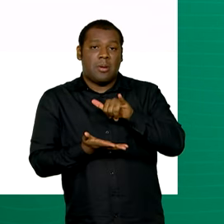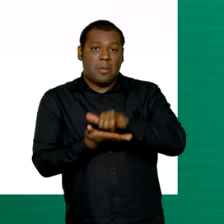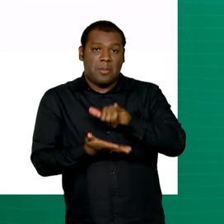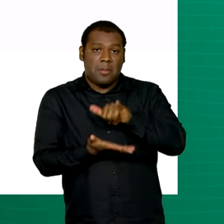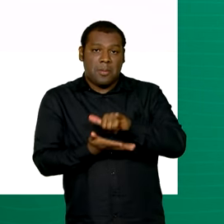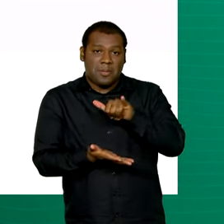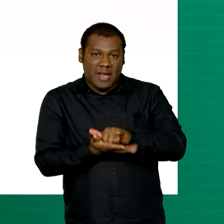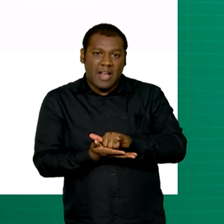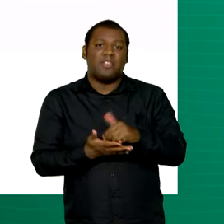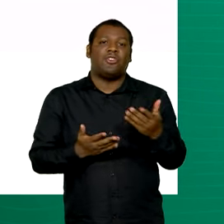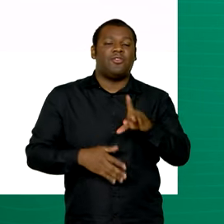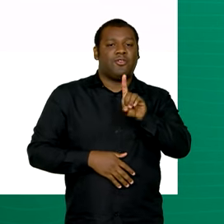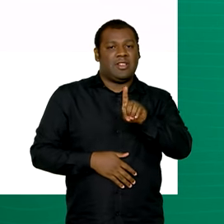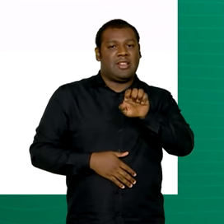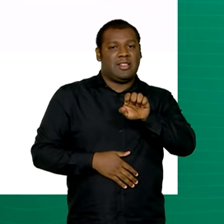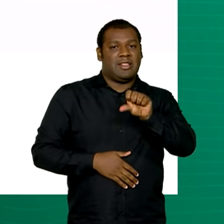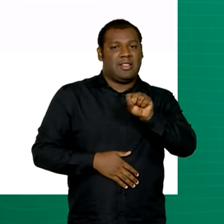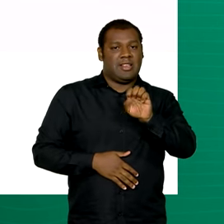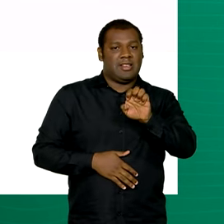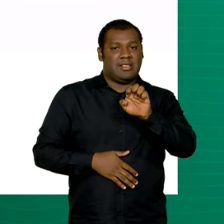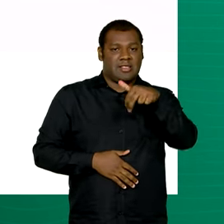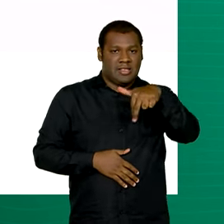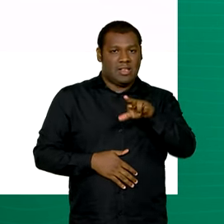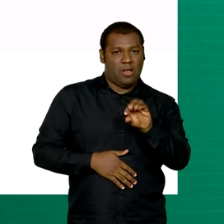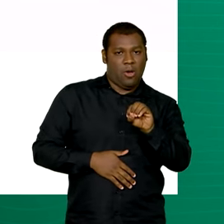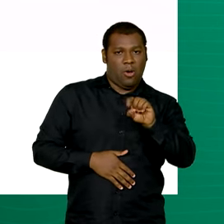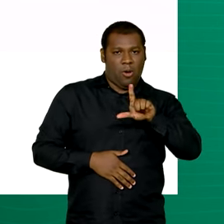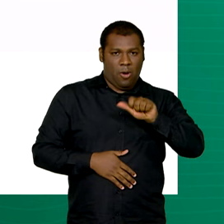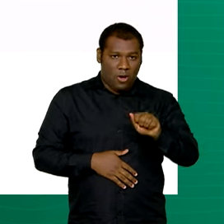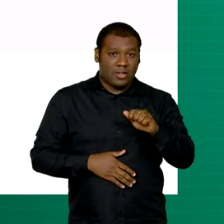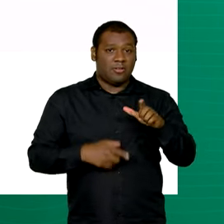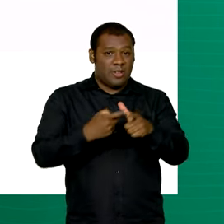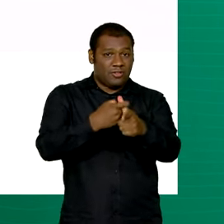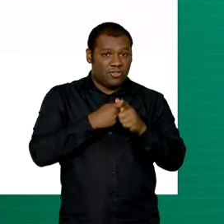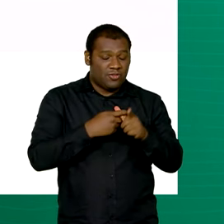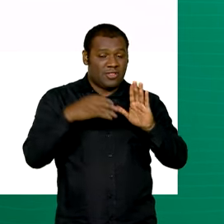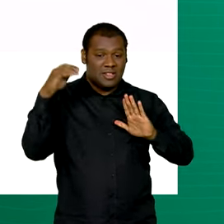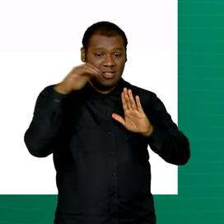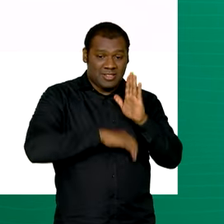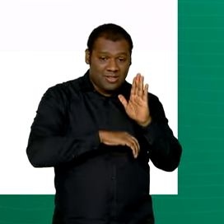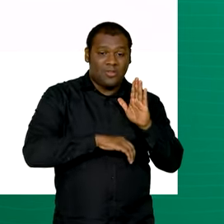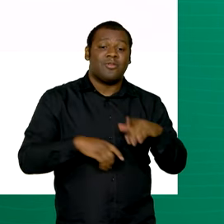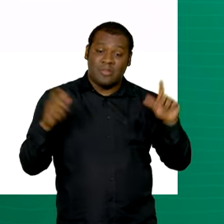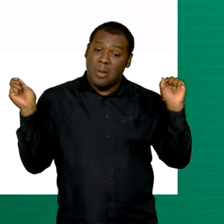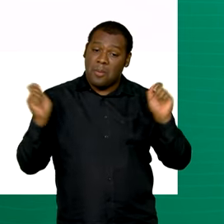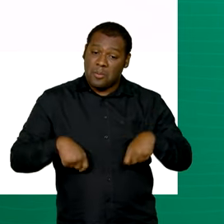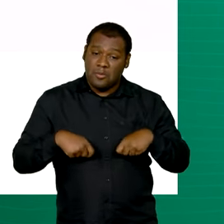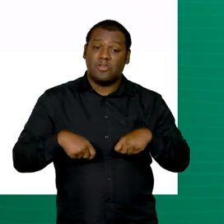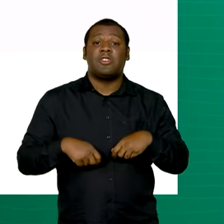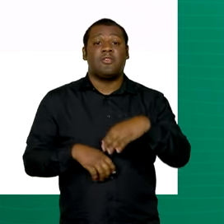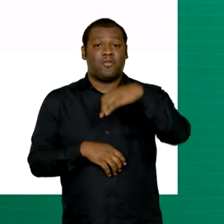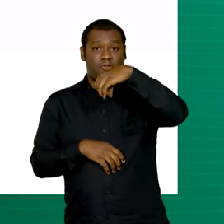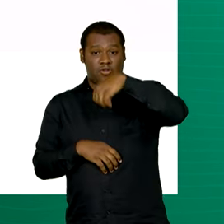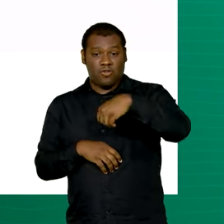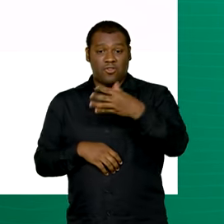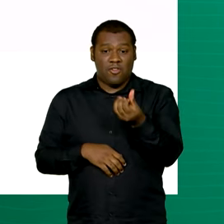Brasil os descontos nas dívidas por meio desse canal podem alcançar até